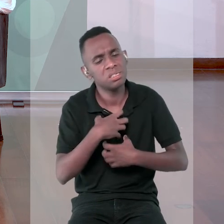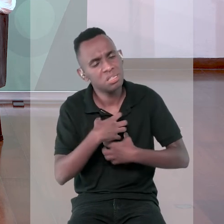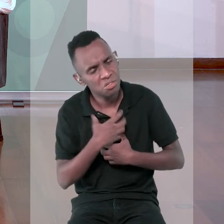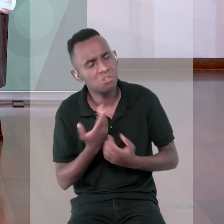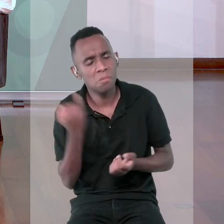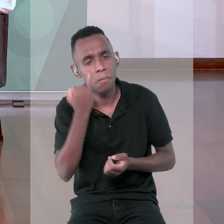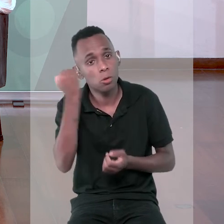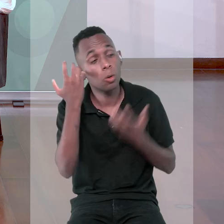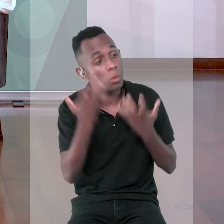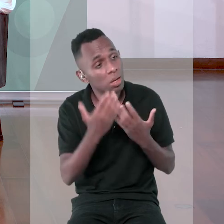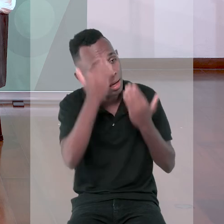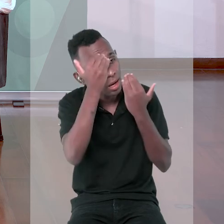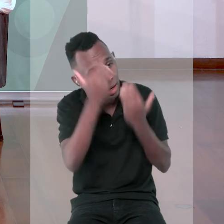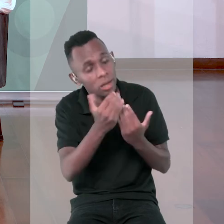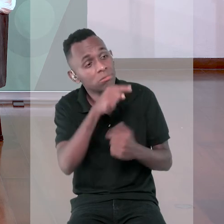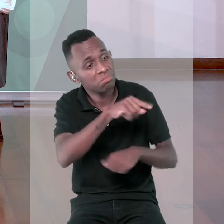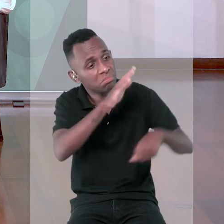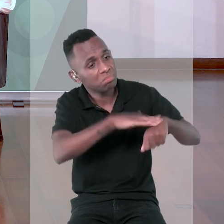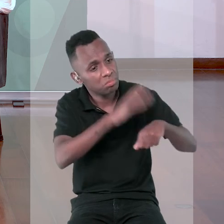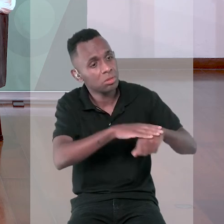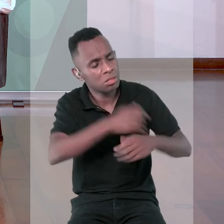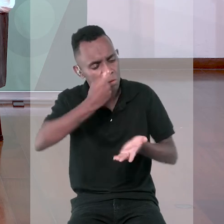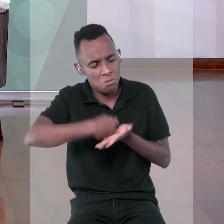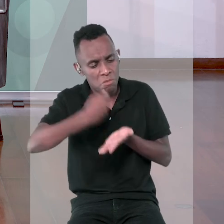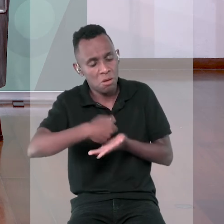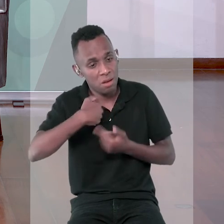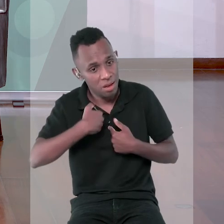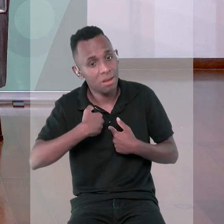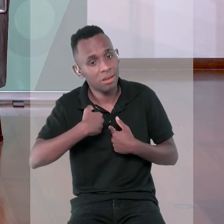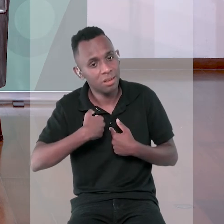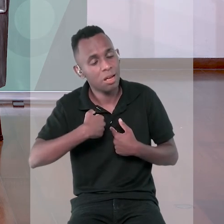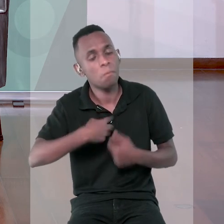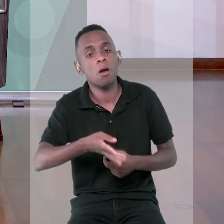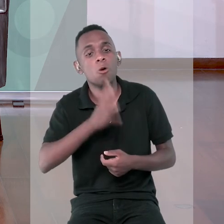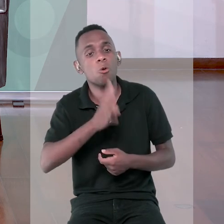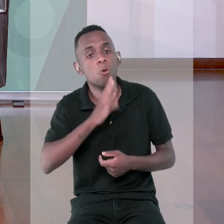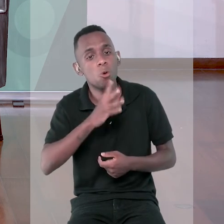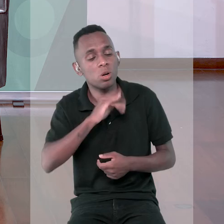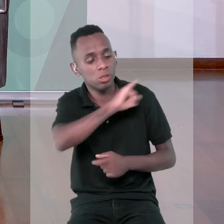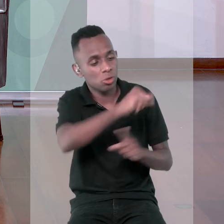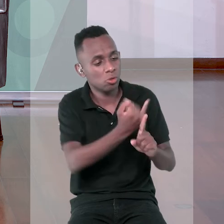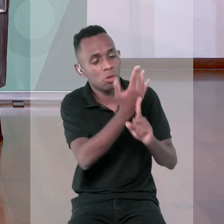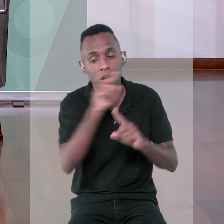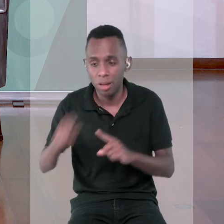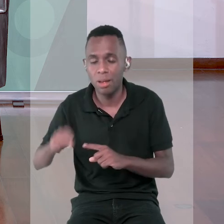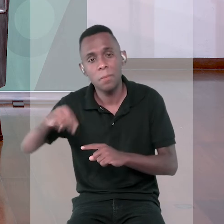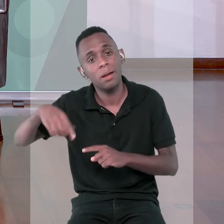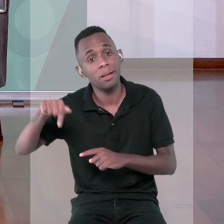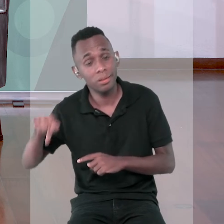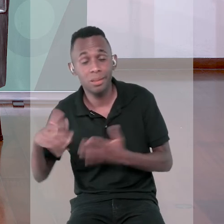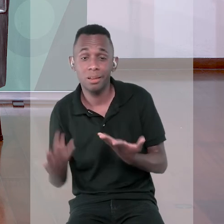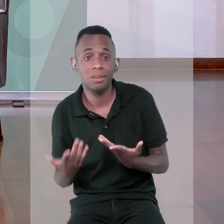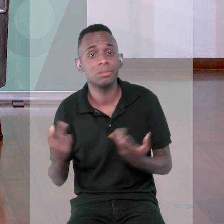né? Então, eu queria agradecer por você me obrigar a conhecer a Joana d'Arc e a Maria Quitéria,